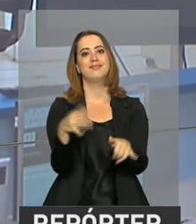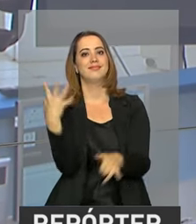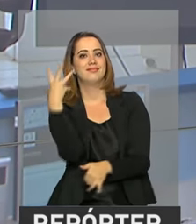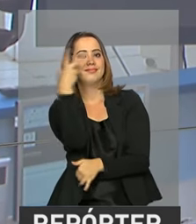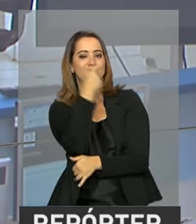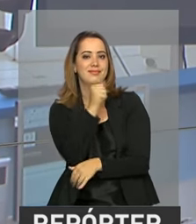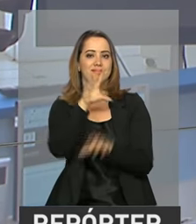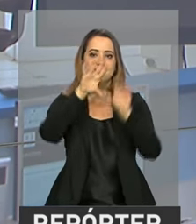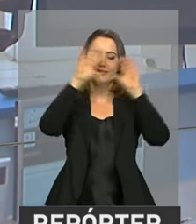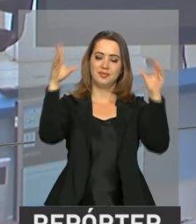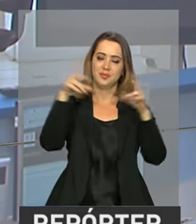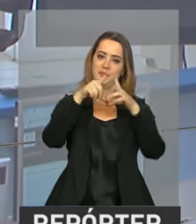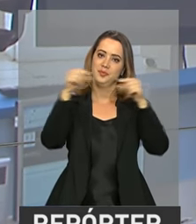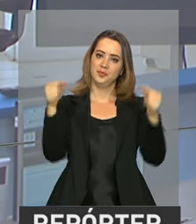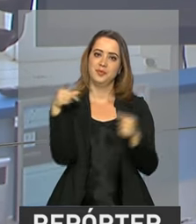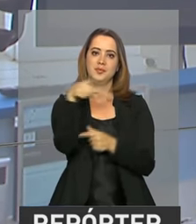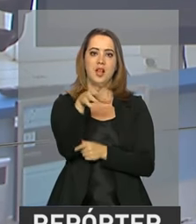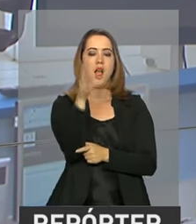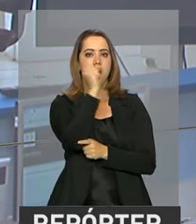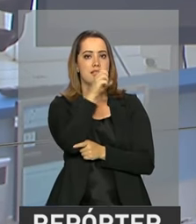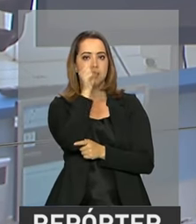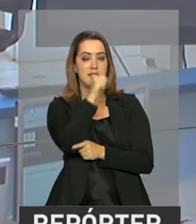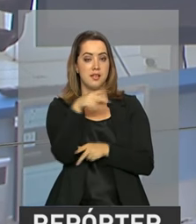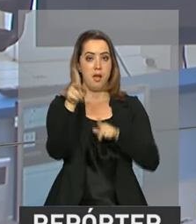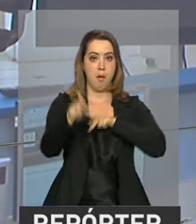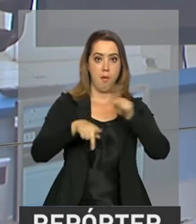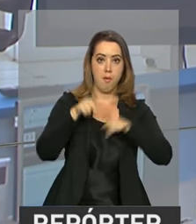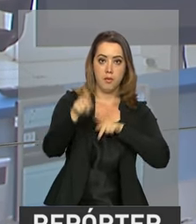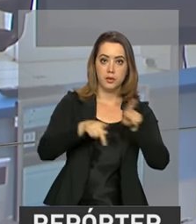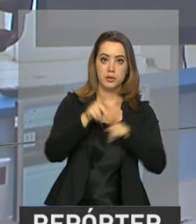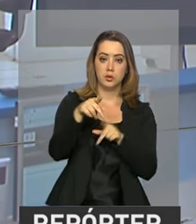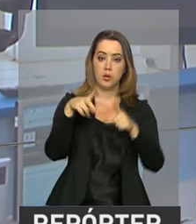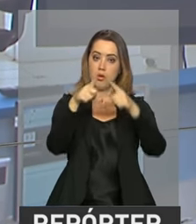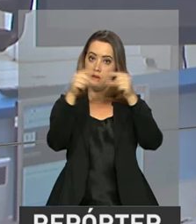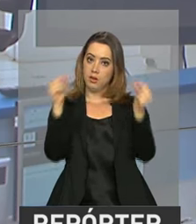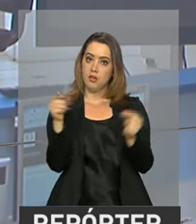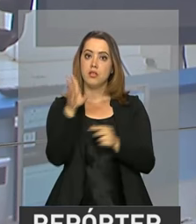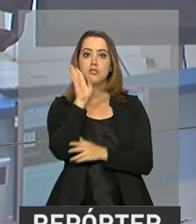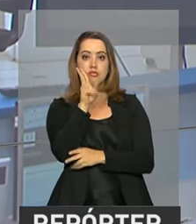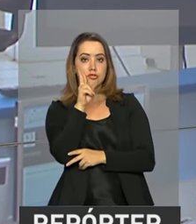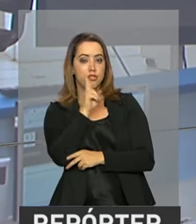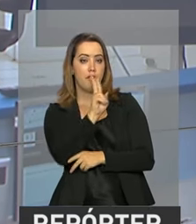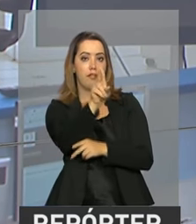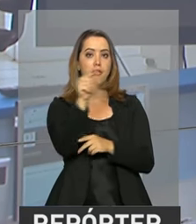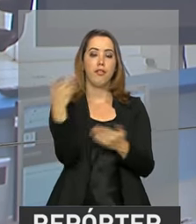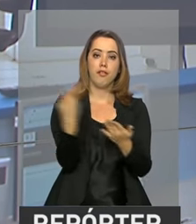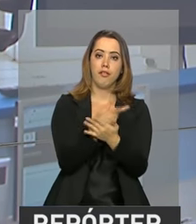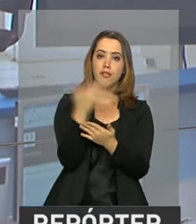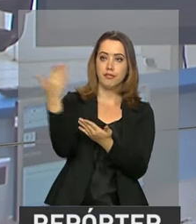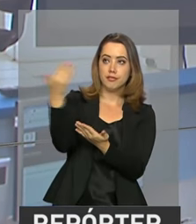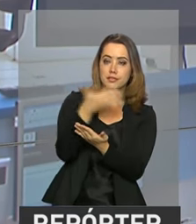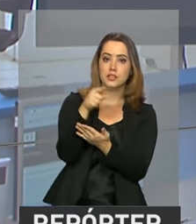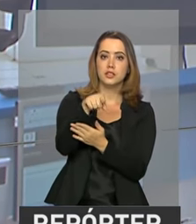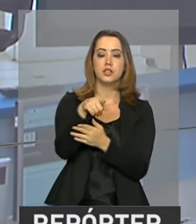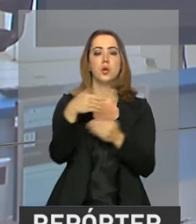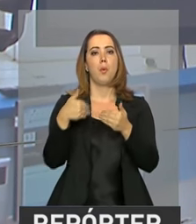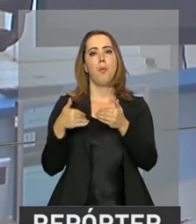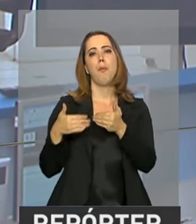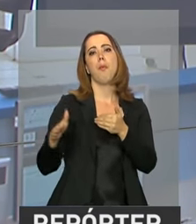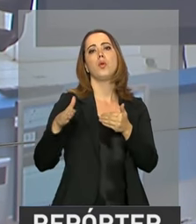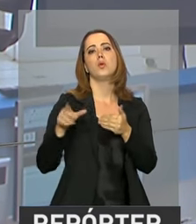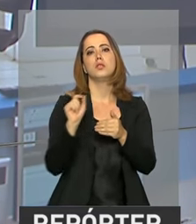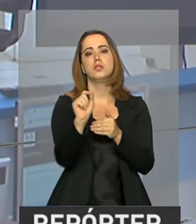fumaça. E no último sábado, o público do Distrito Federal teve uma prévia do que vem por aí. Foi durante o projeto Portões Abertos,